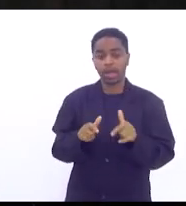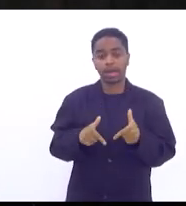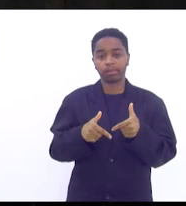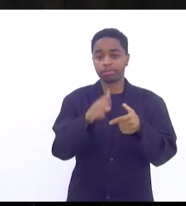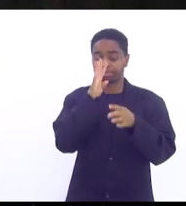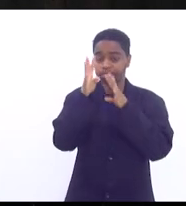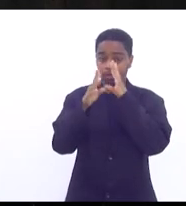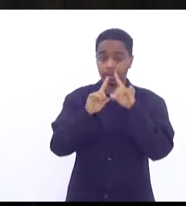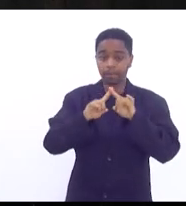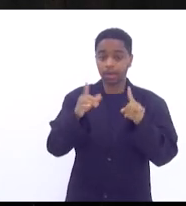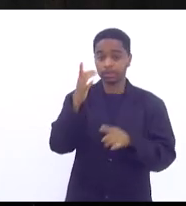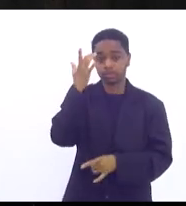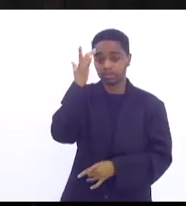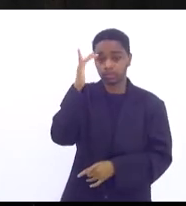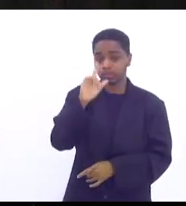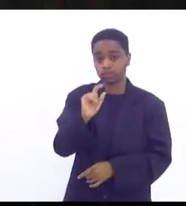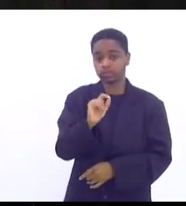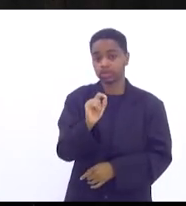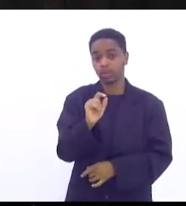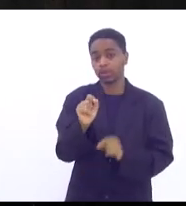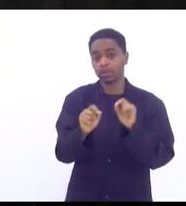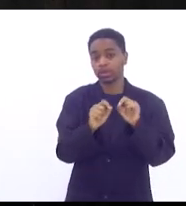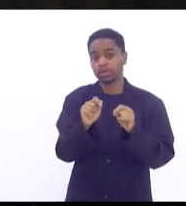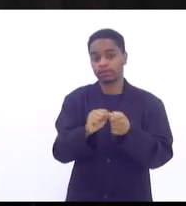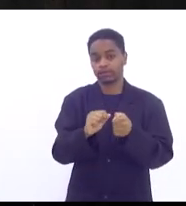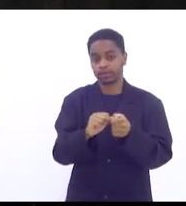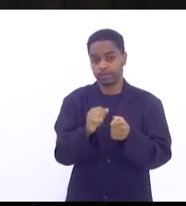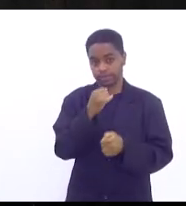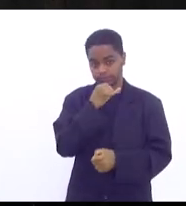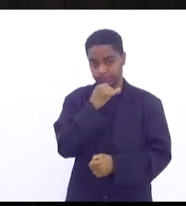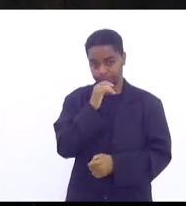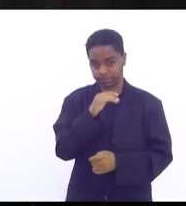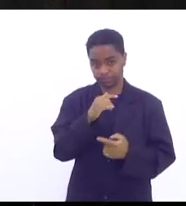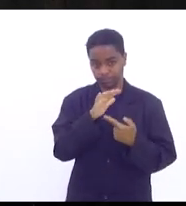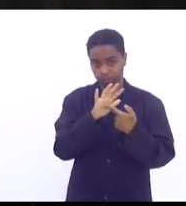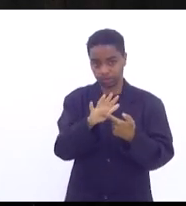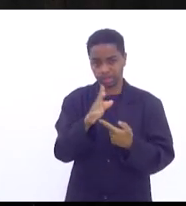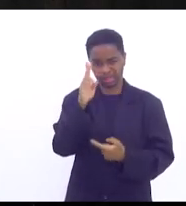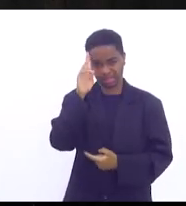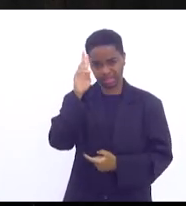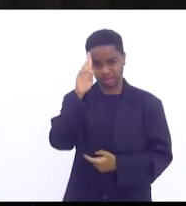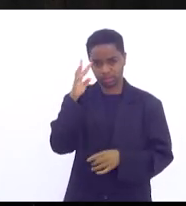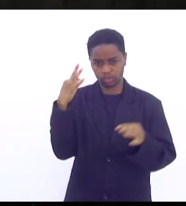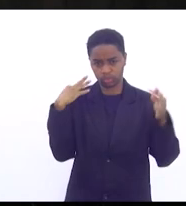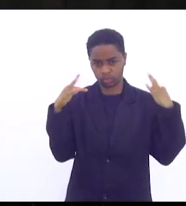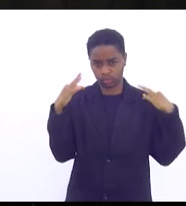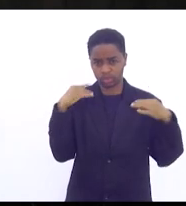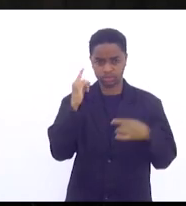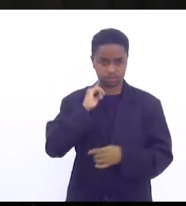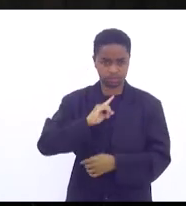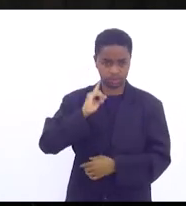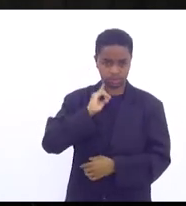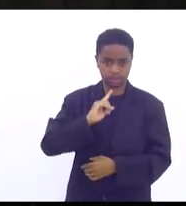sem saber que a estão cometendo. Quer um exemplo? Você lembra daquele turista mineirinho,